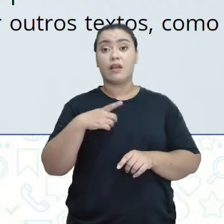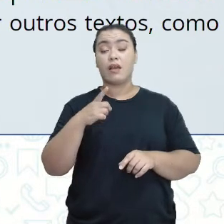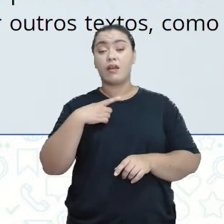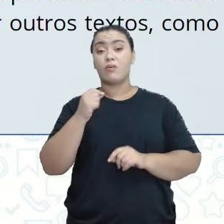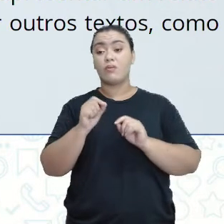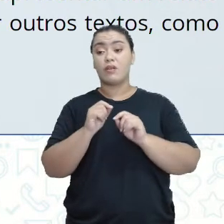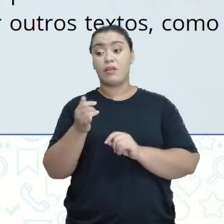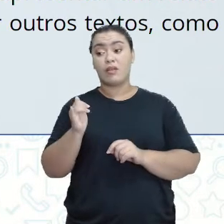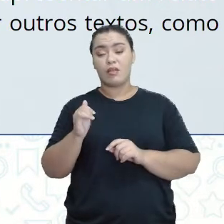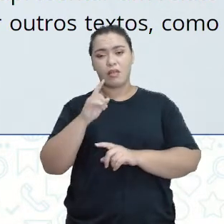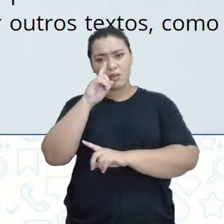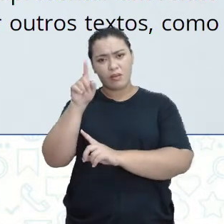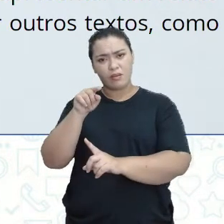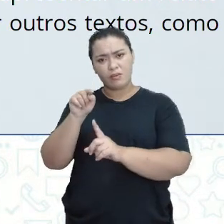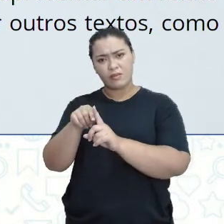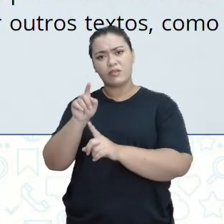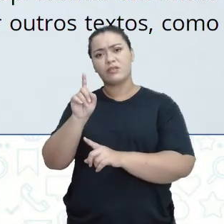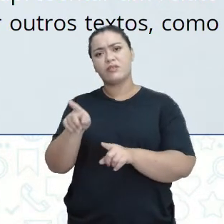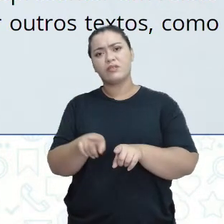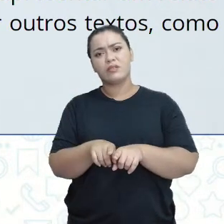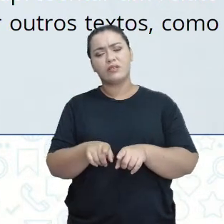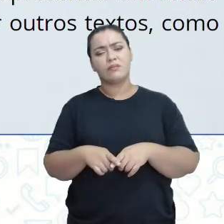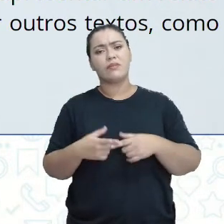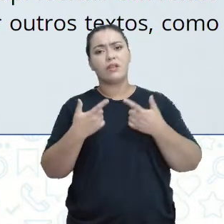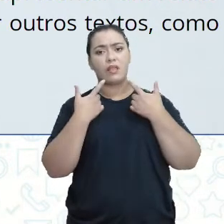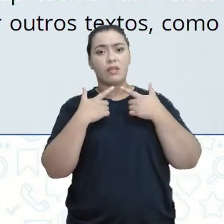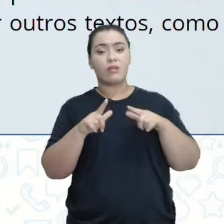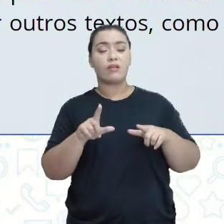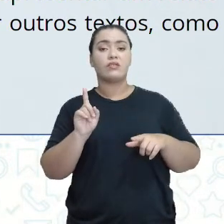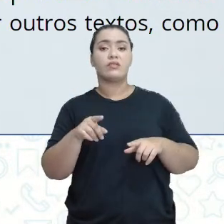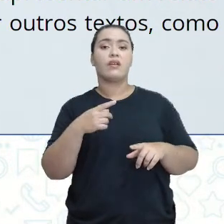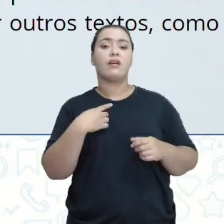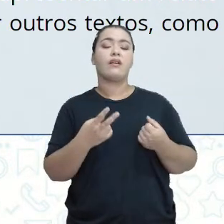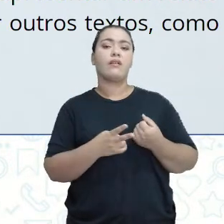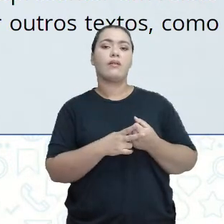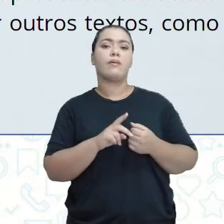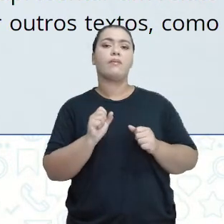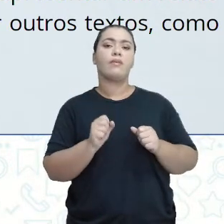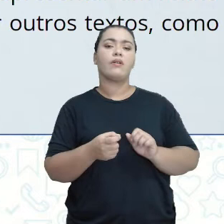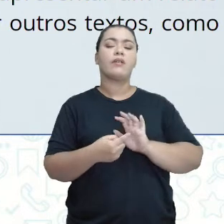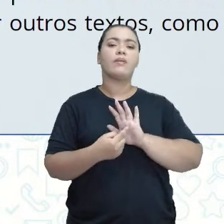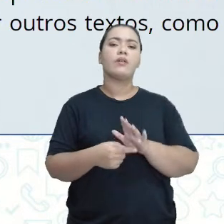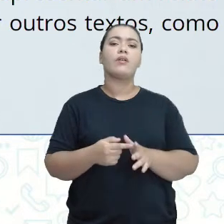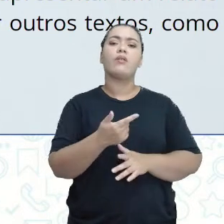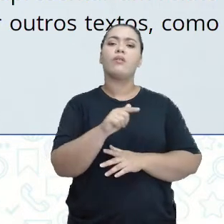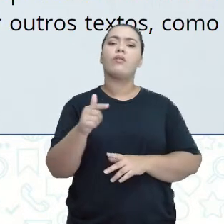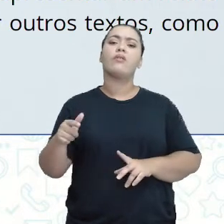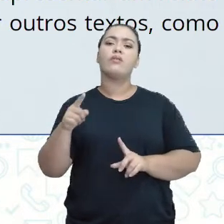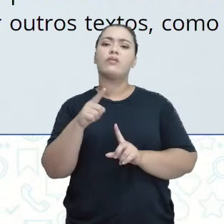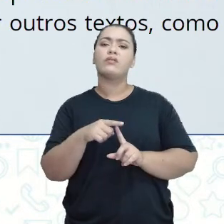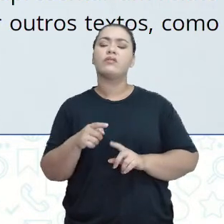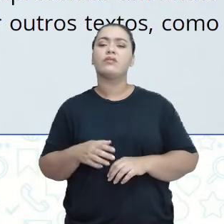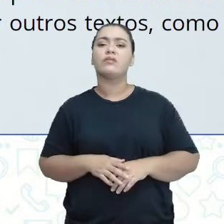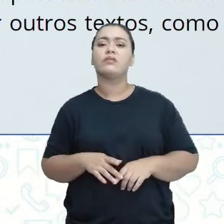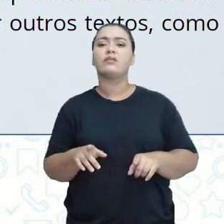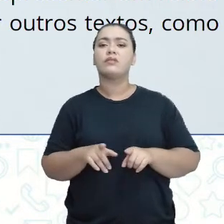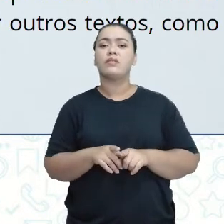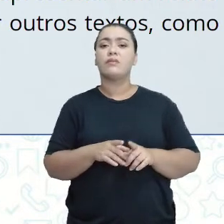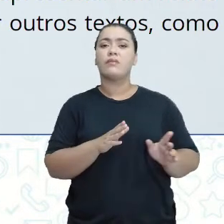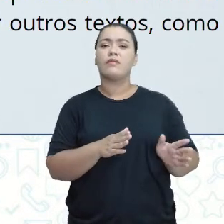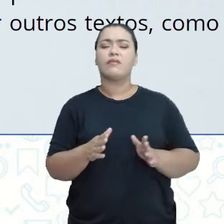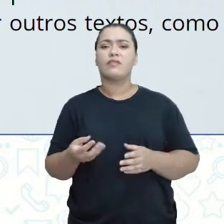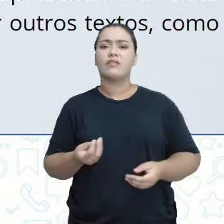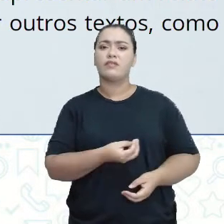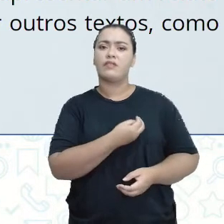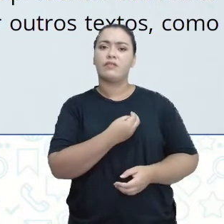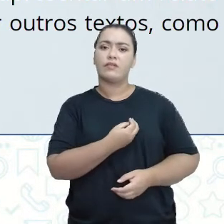objetivo. Além da linguagem verbal, a biografia pode apresentar outros textos, como imagens do autor, de fases da vida, de